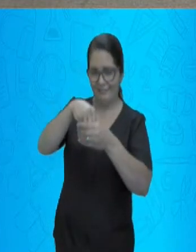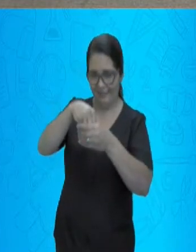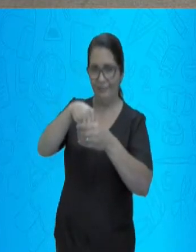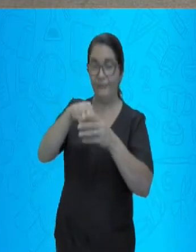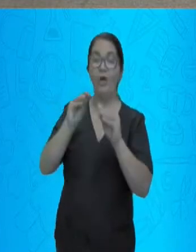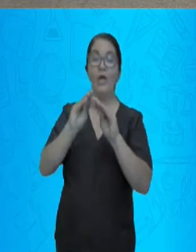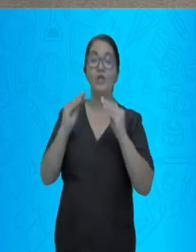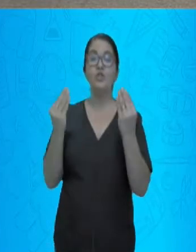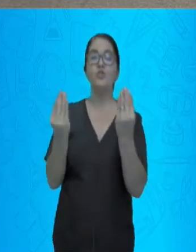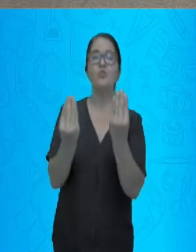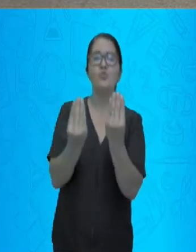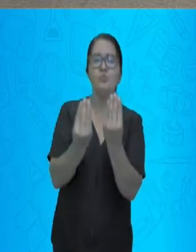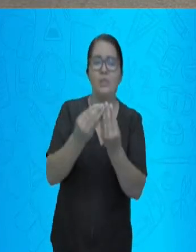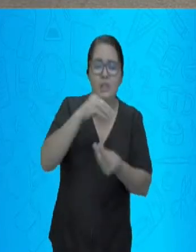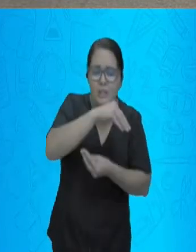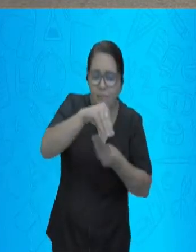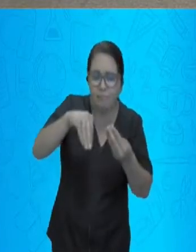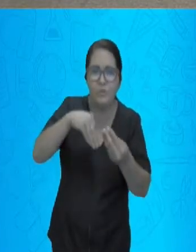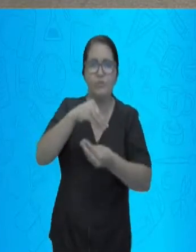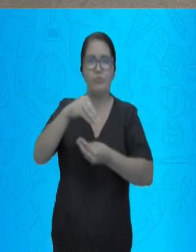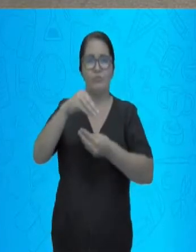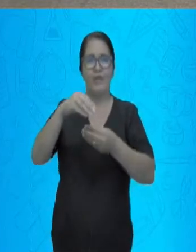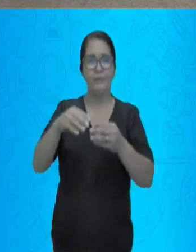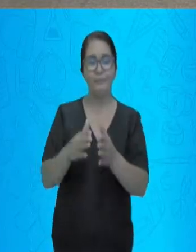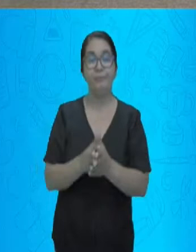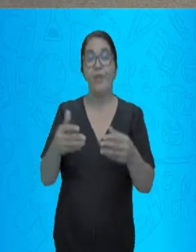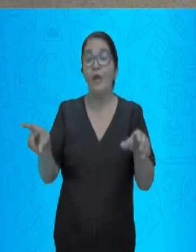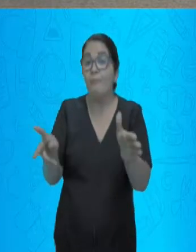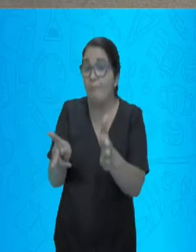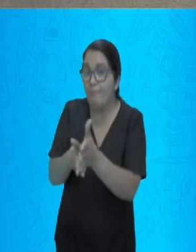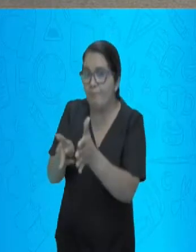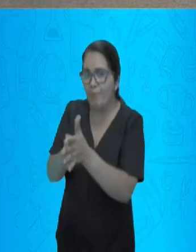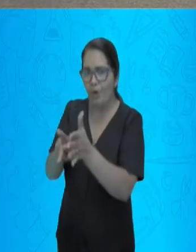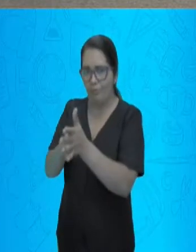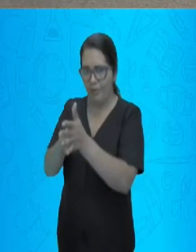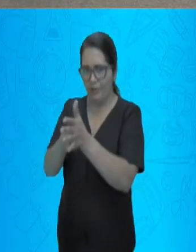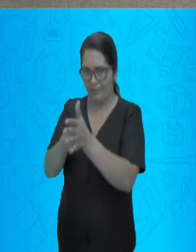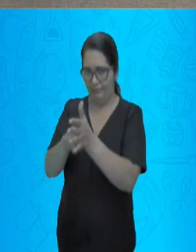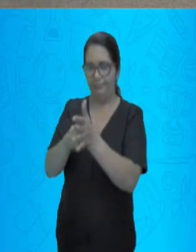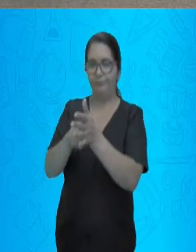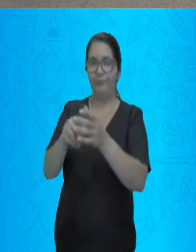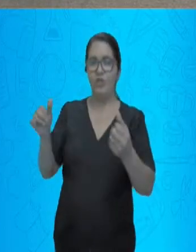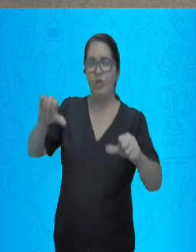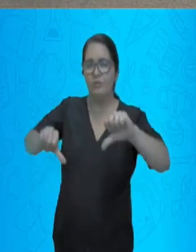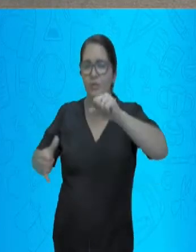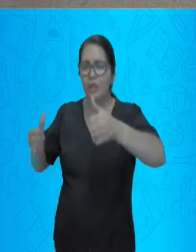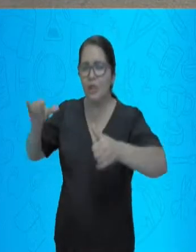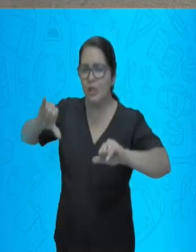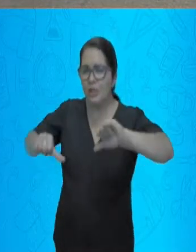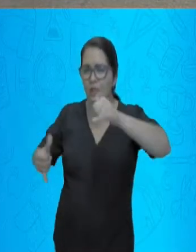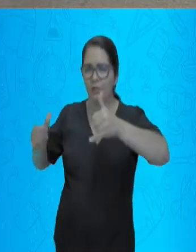química. Vamos seguir? As substâncias químicas, elas são